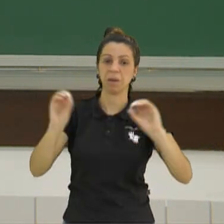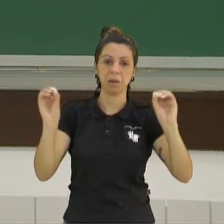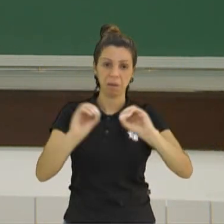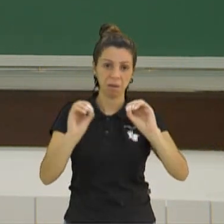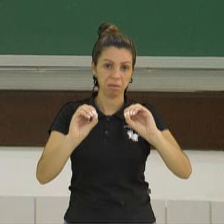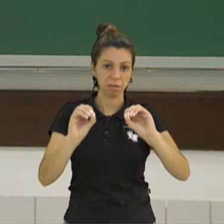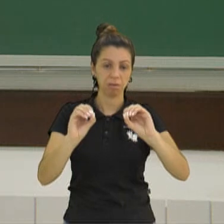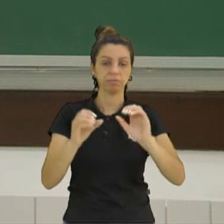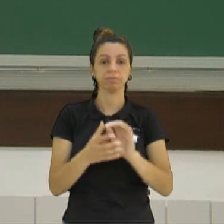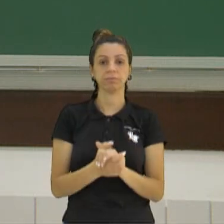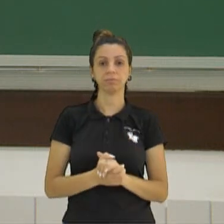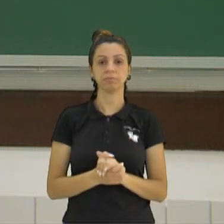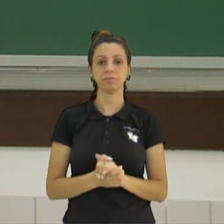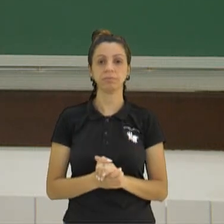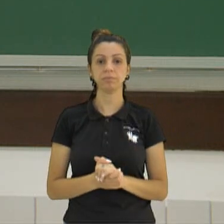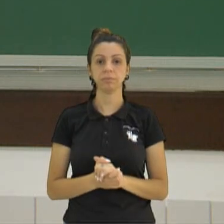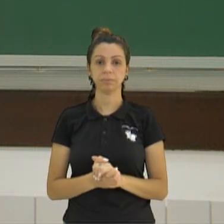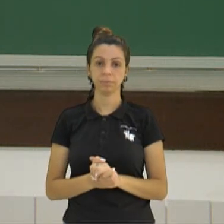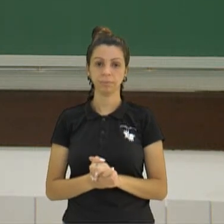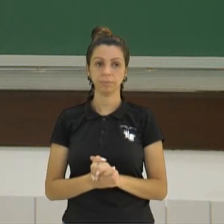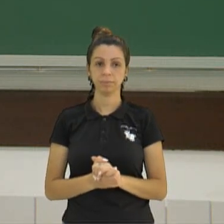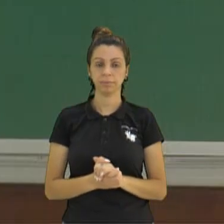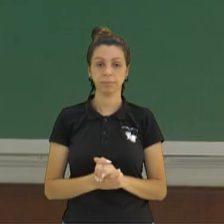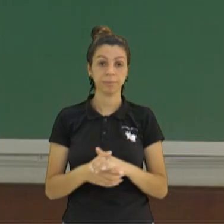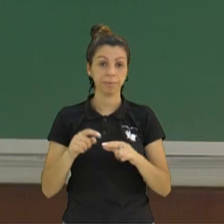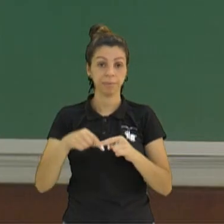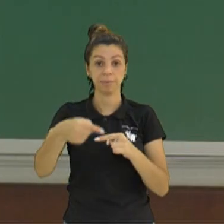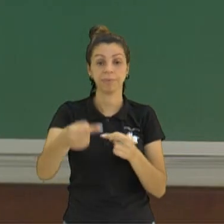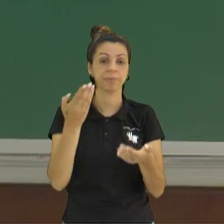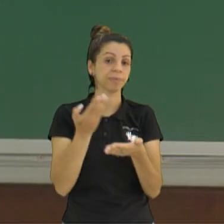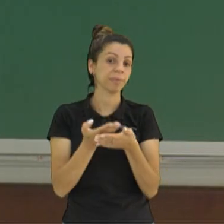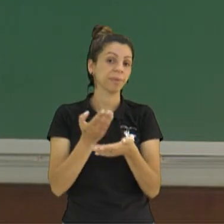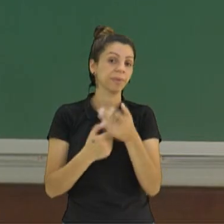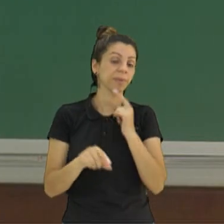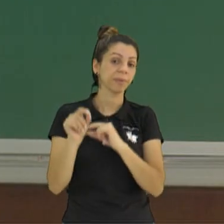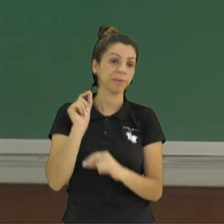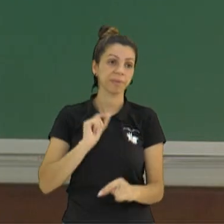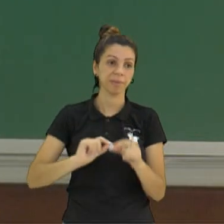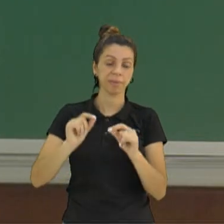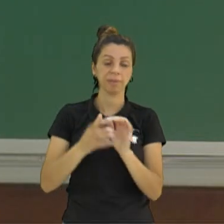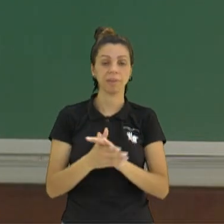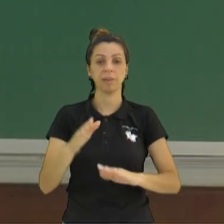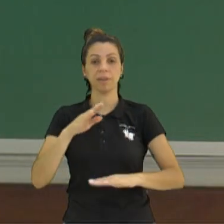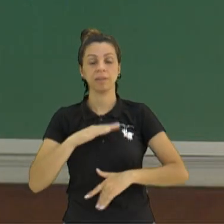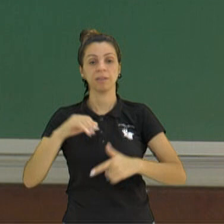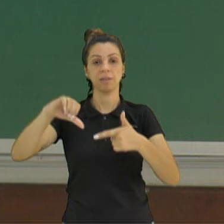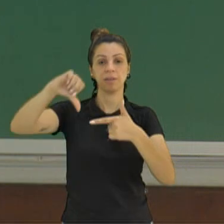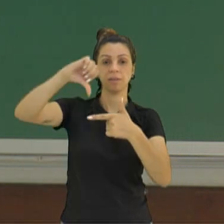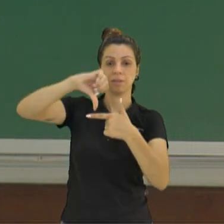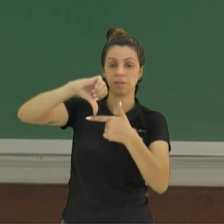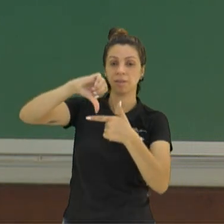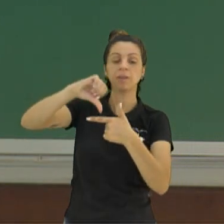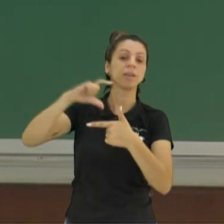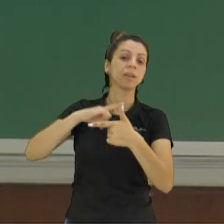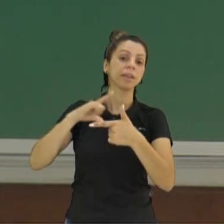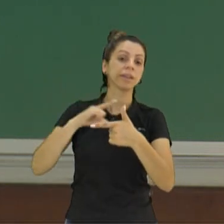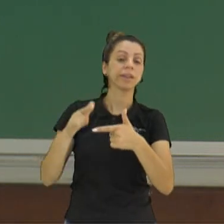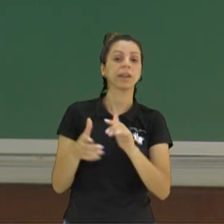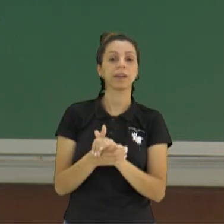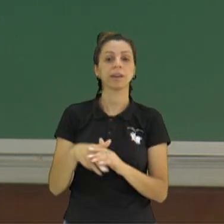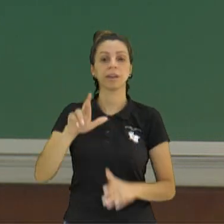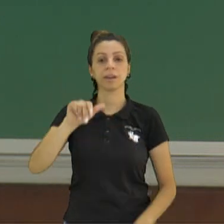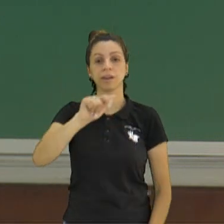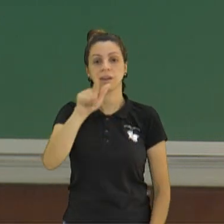variar. Beleza? Na próxima aula, nós vamos trabalhar com situações problema envolvendo razão e